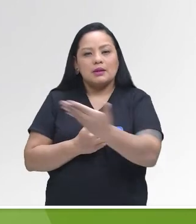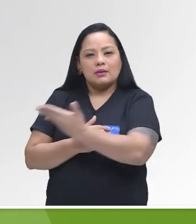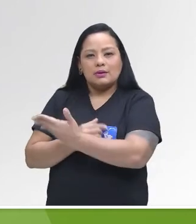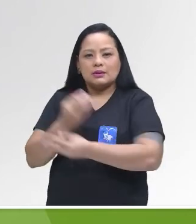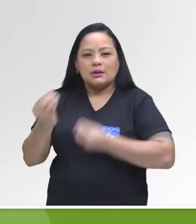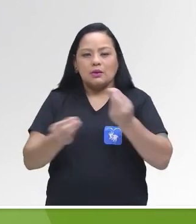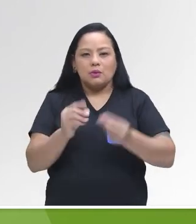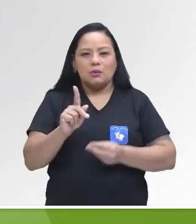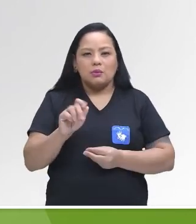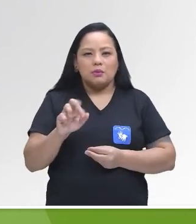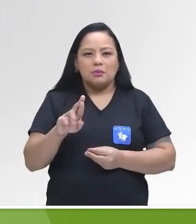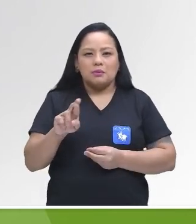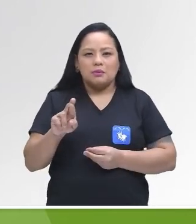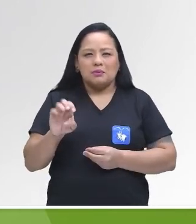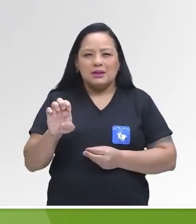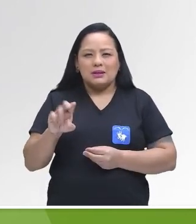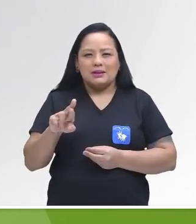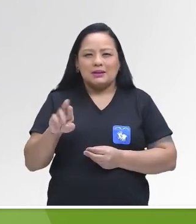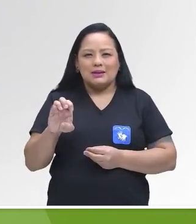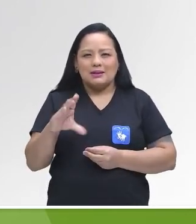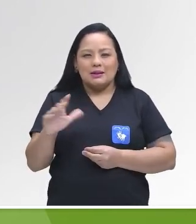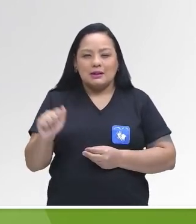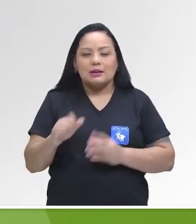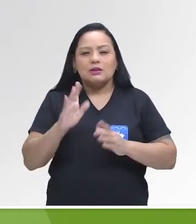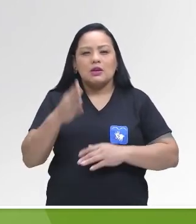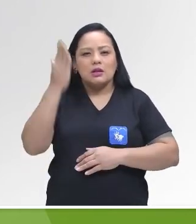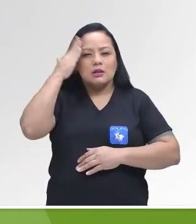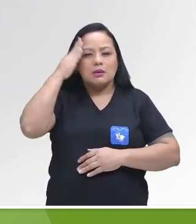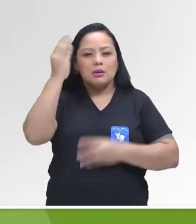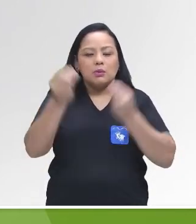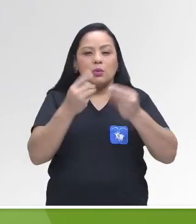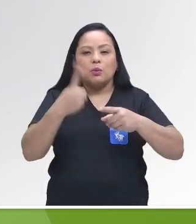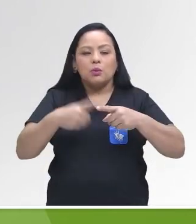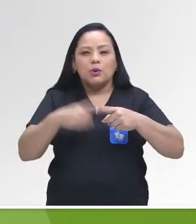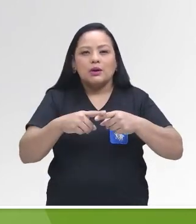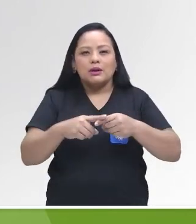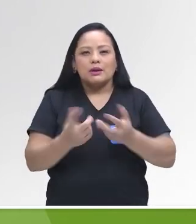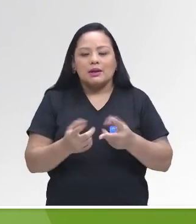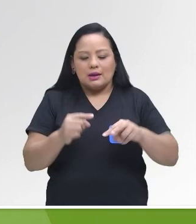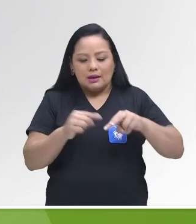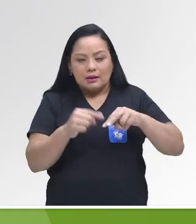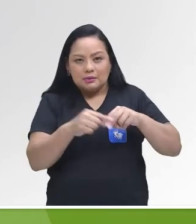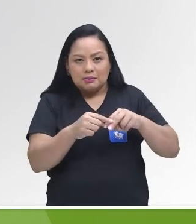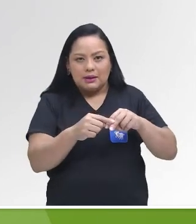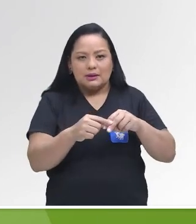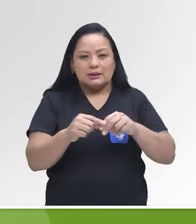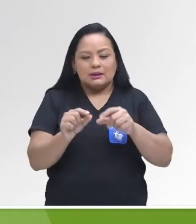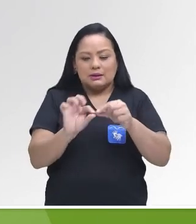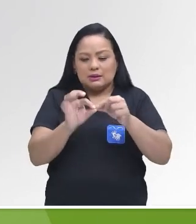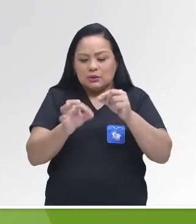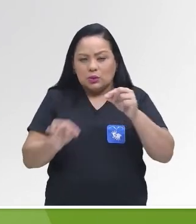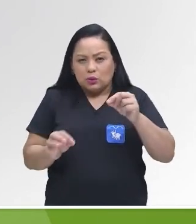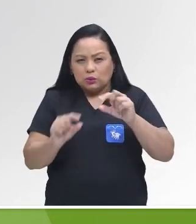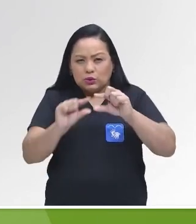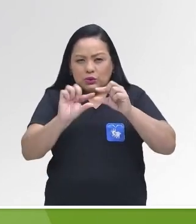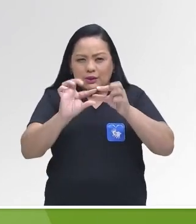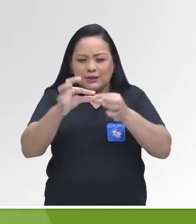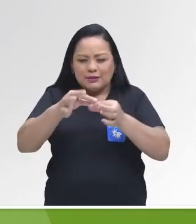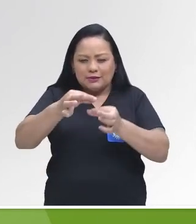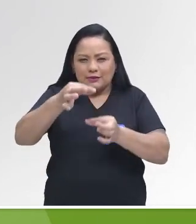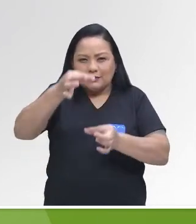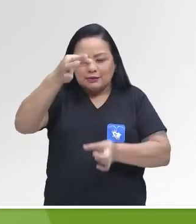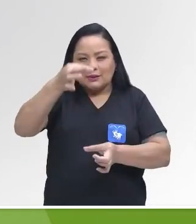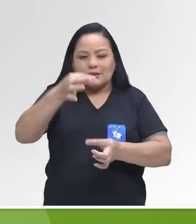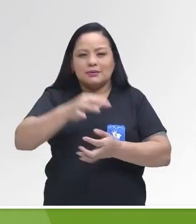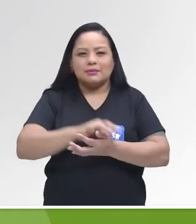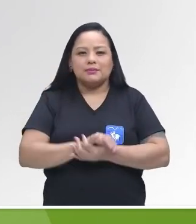uma perereca, então a gente já identifica ela por conta das suas patas traseiras serem fininhas, como a gente pode observar